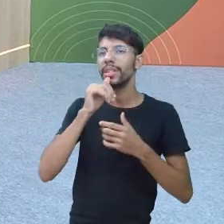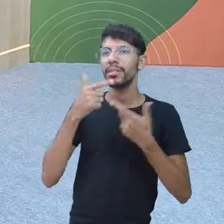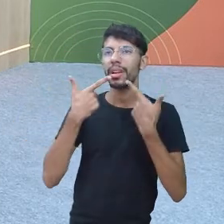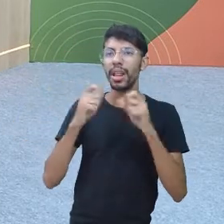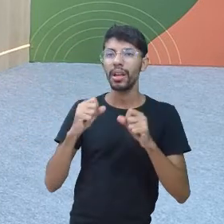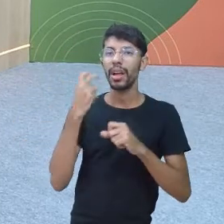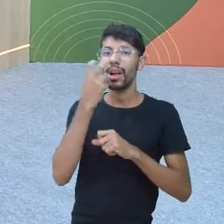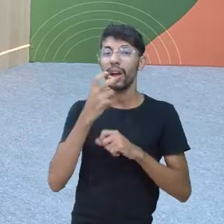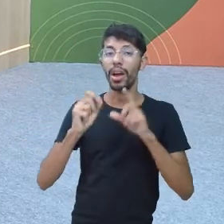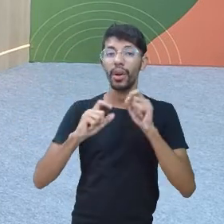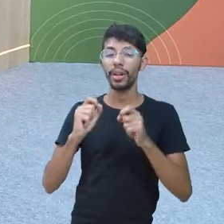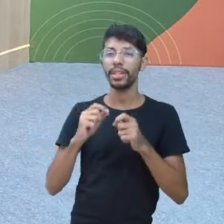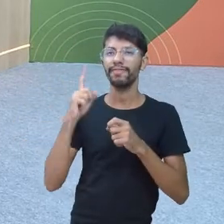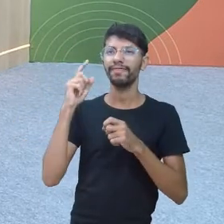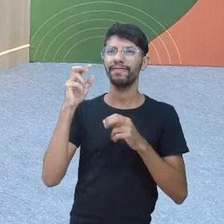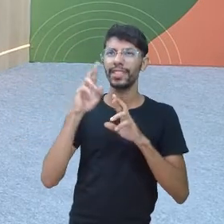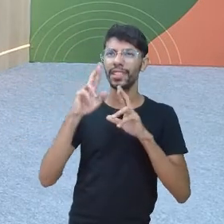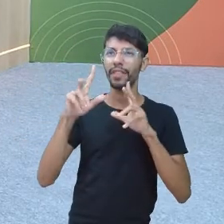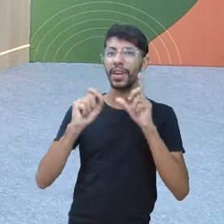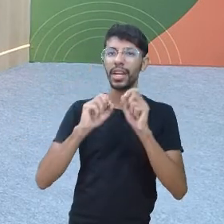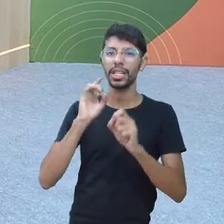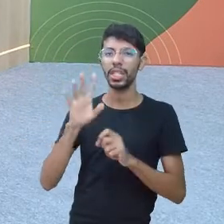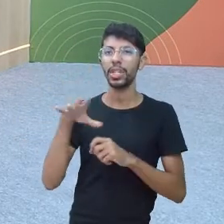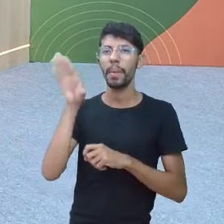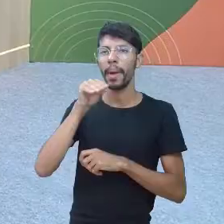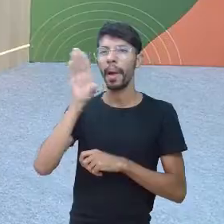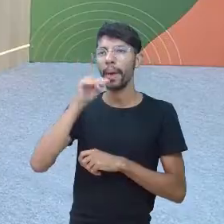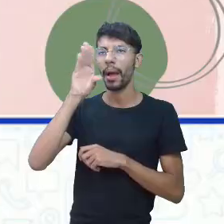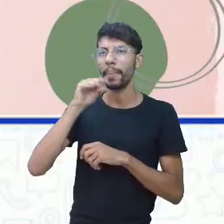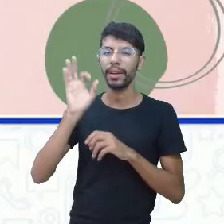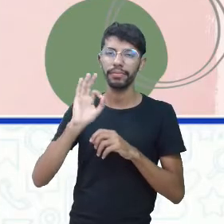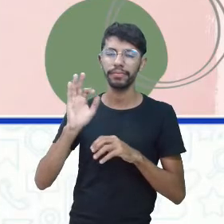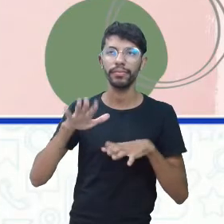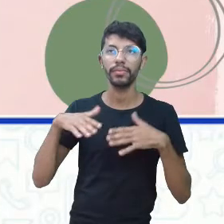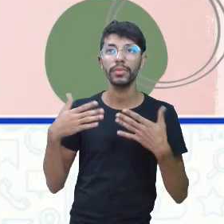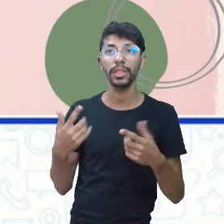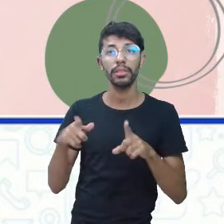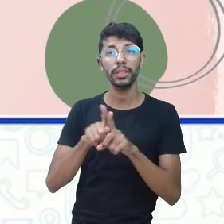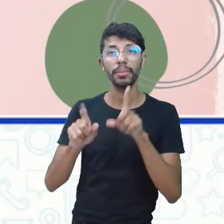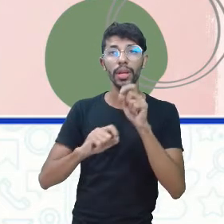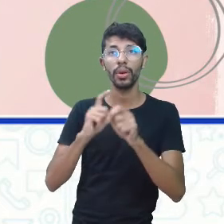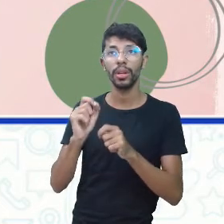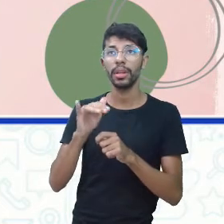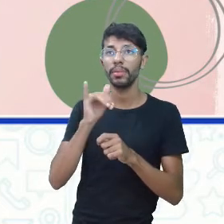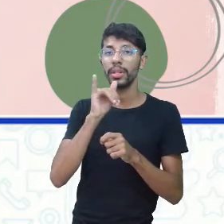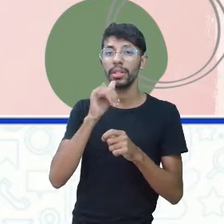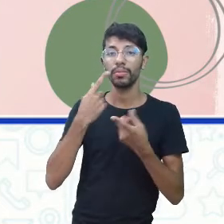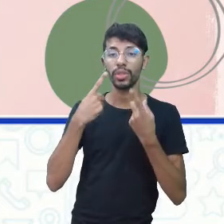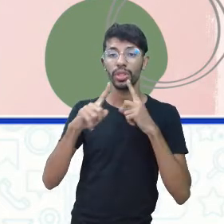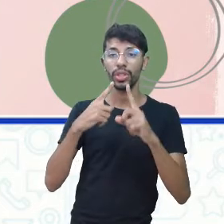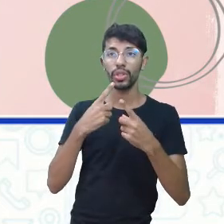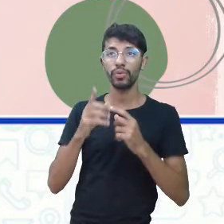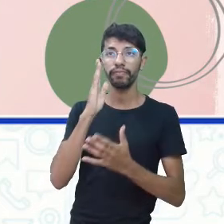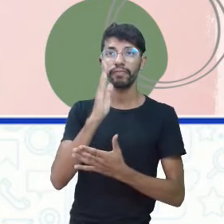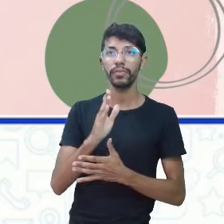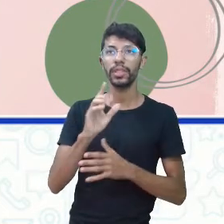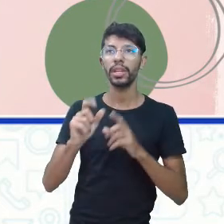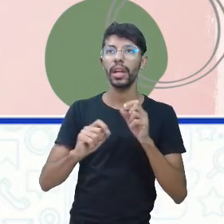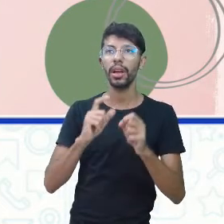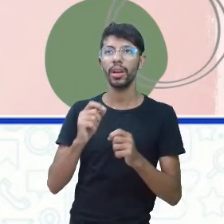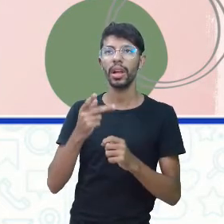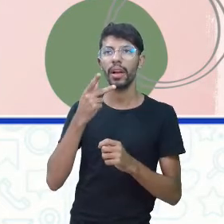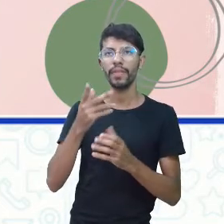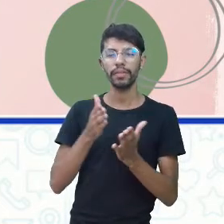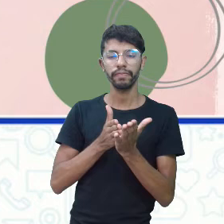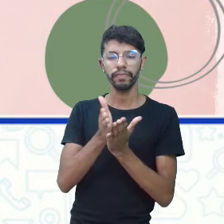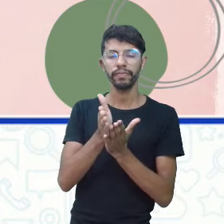tá certo? E o discurso direto, que é a reprodução fidedigna, ou seja, fiel ali, da fala do entrevistado.